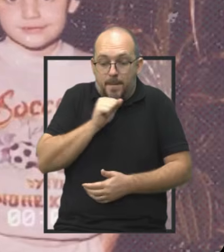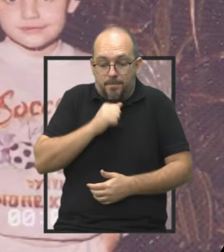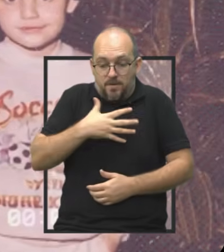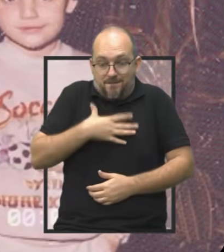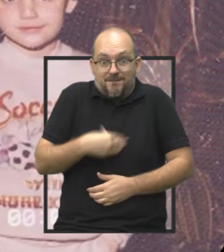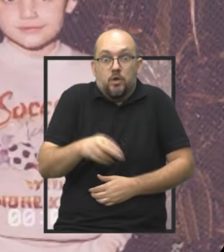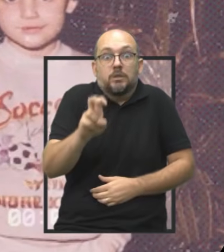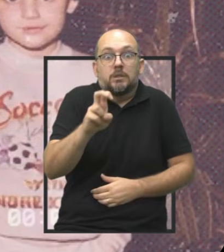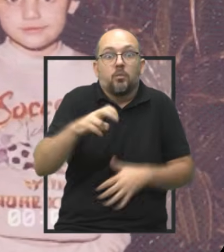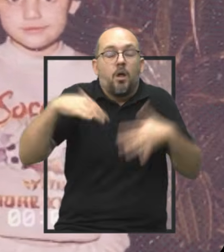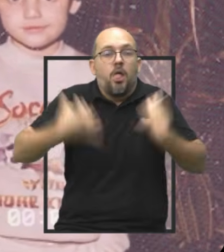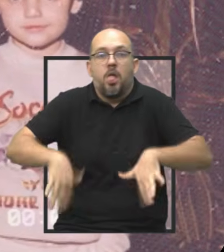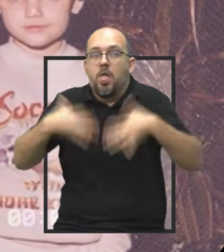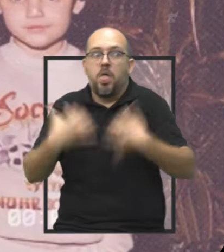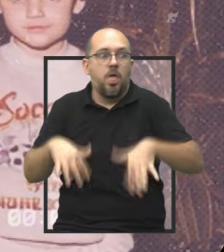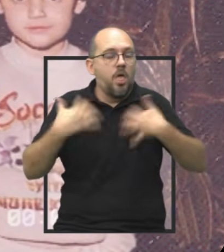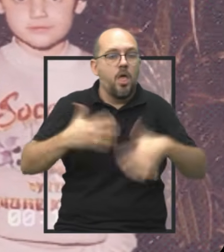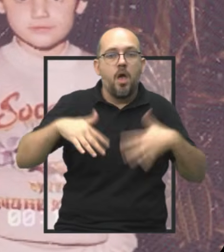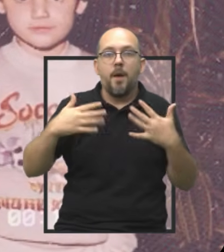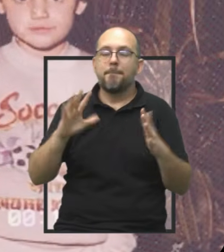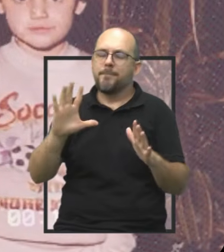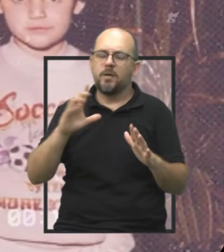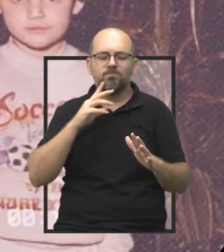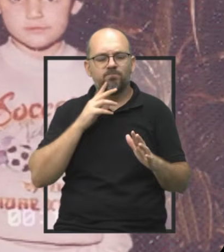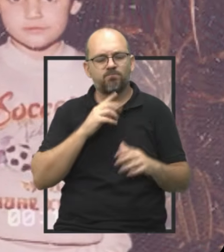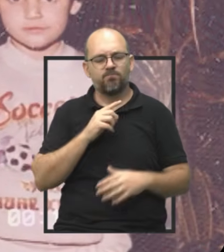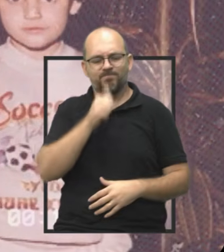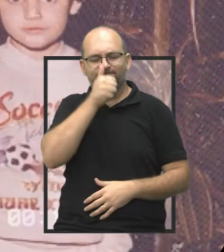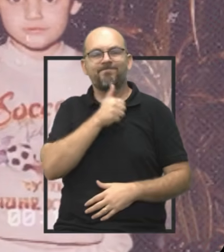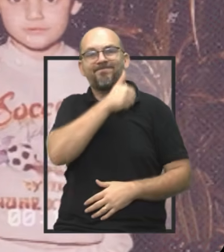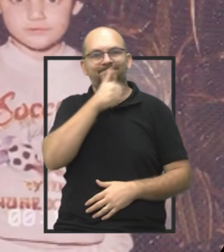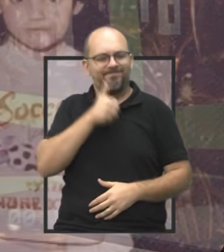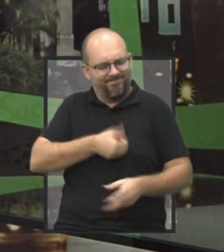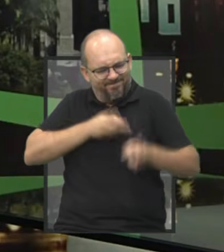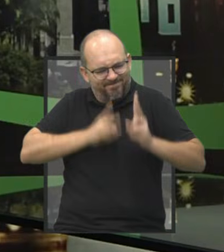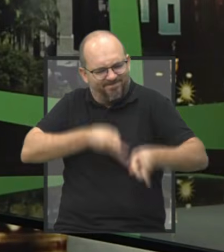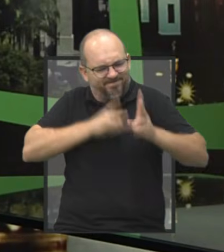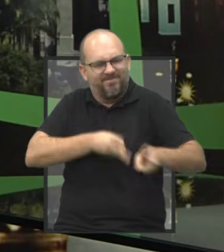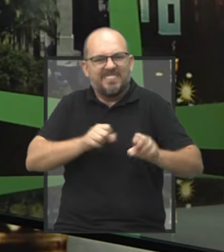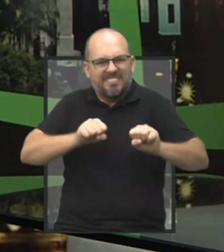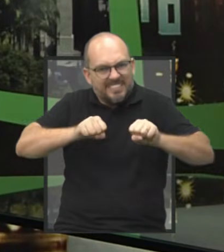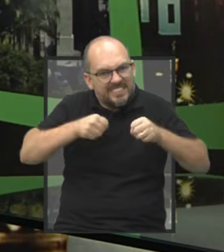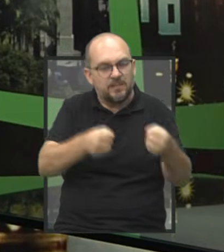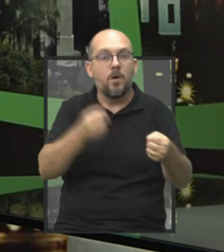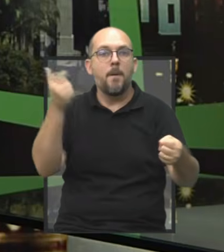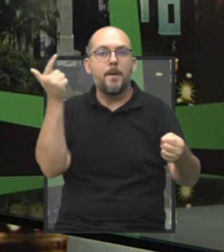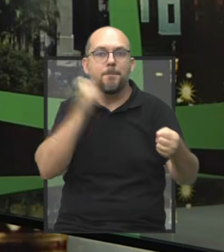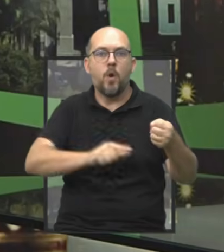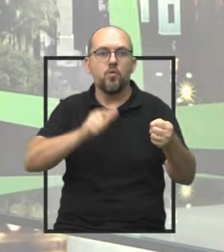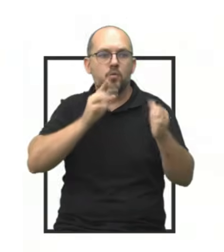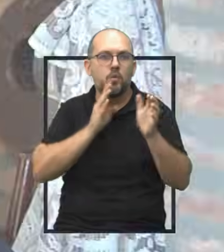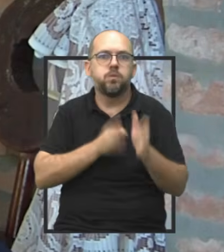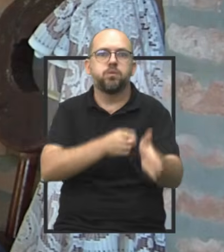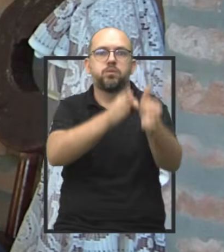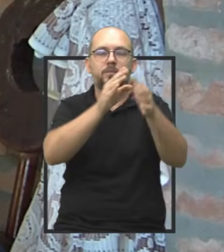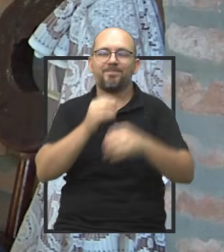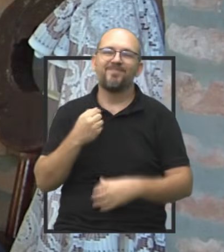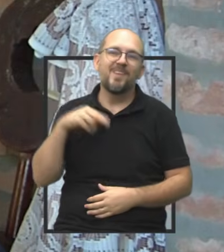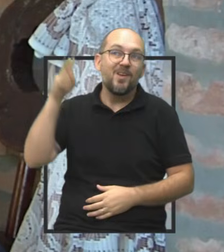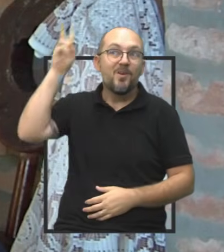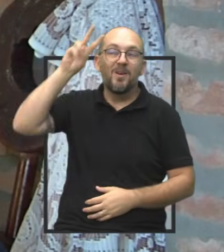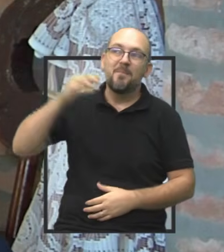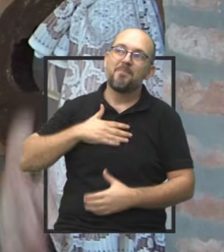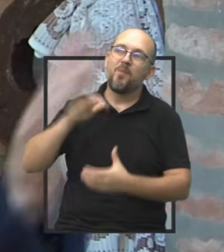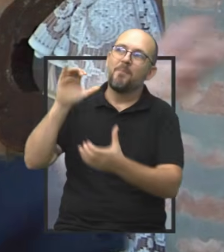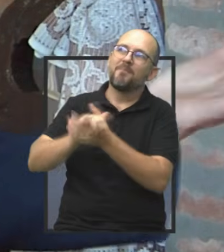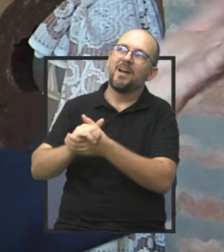verela. E teve que se virar, mas ela quis continuar o legado do meu pai. E com muita garra, né, ela conseguiu. Lembrar do meu